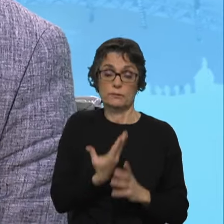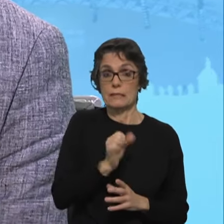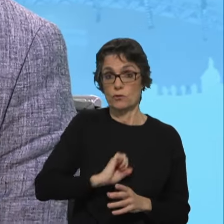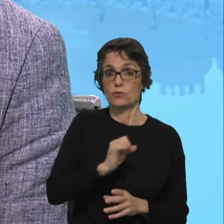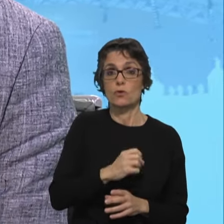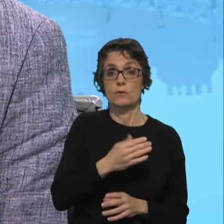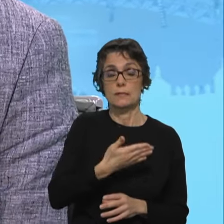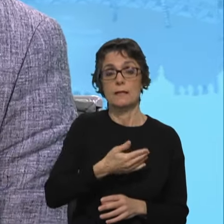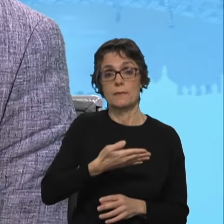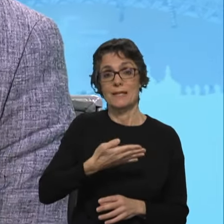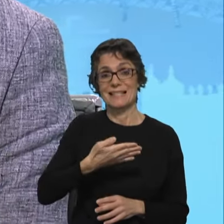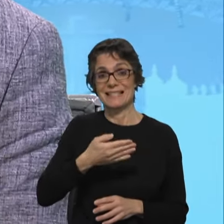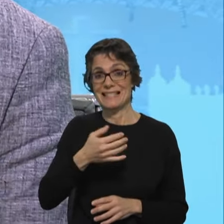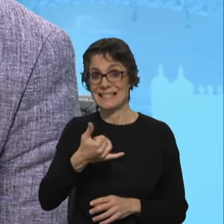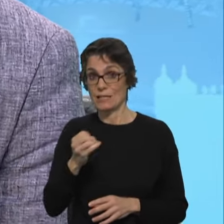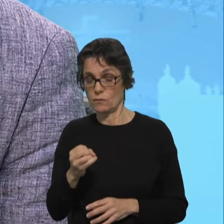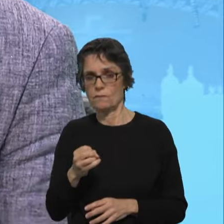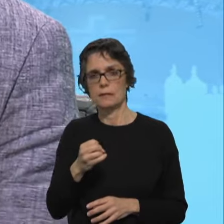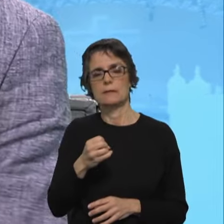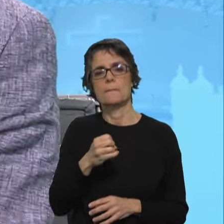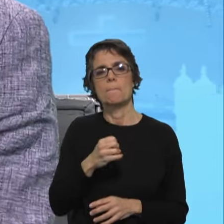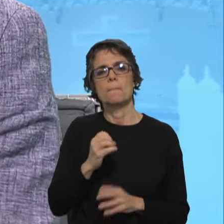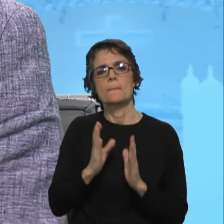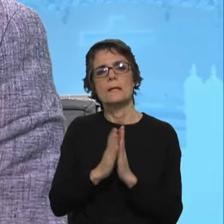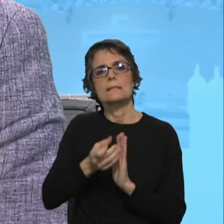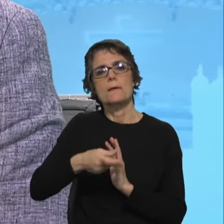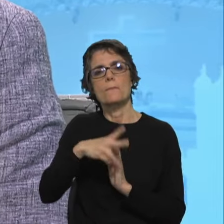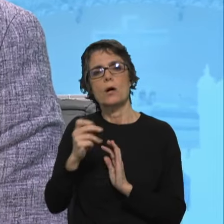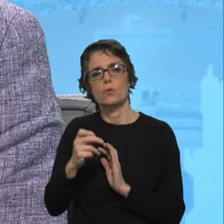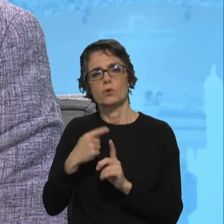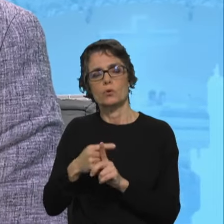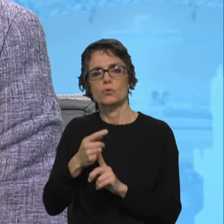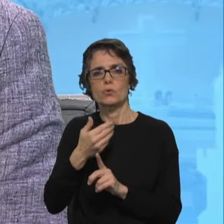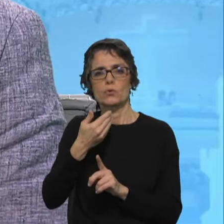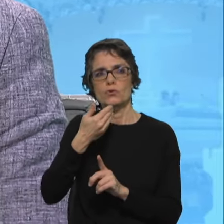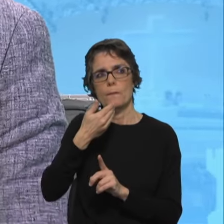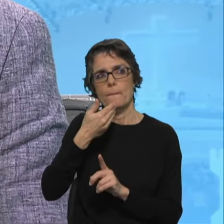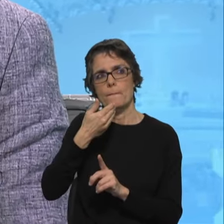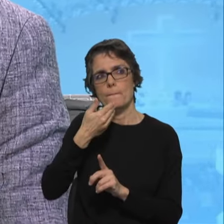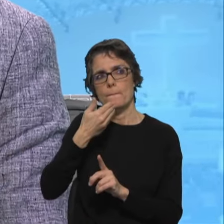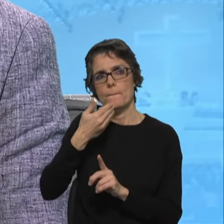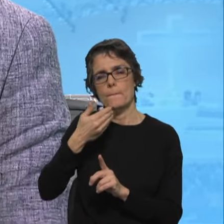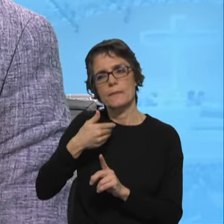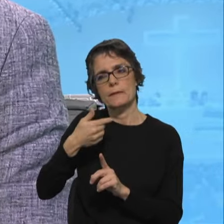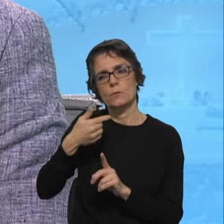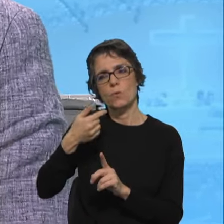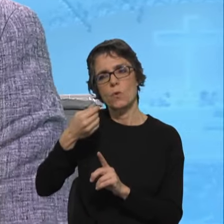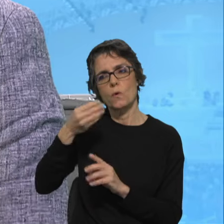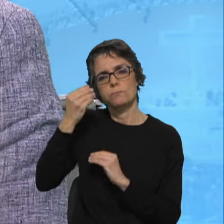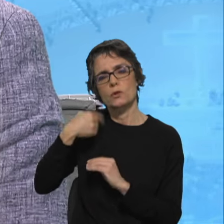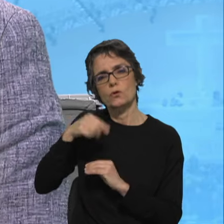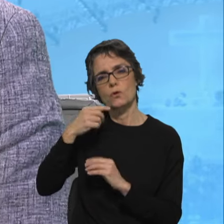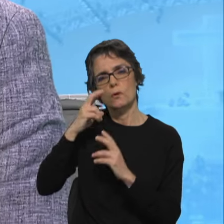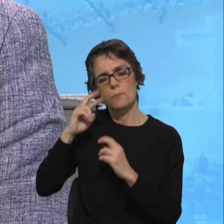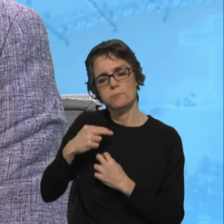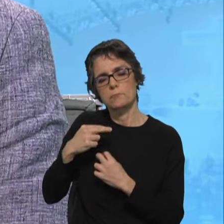nosso fundador sempre quis que meditássemos e ensinássemos a meditar a paixão de Cristo. Naturalmente que, com o passar dos séculos